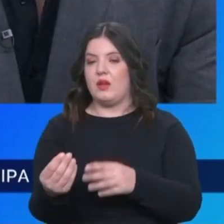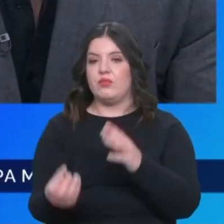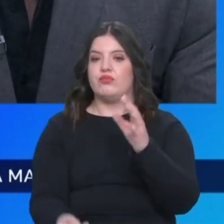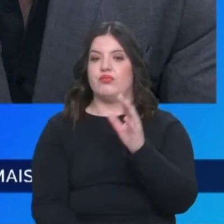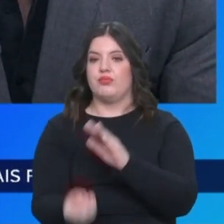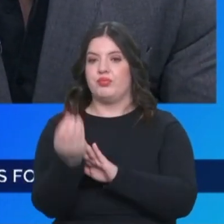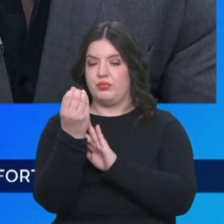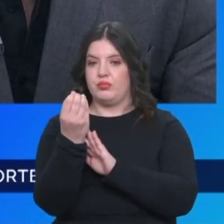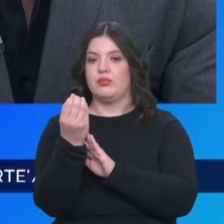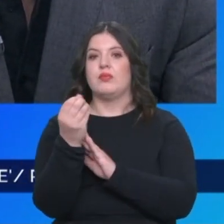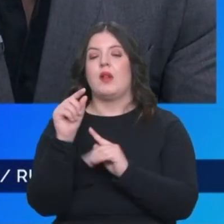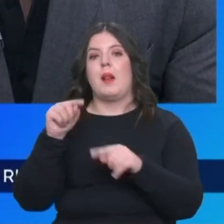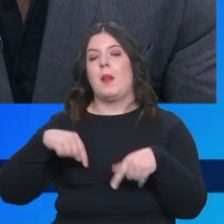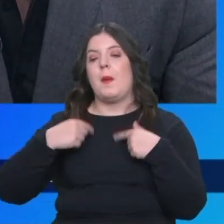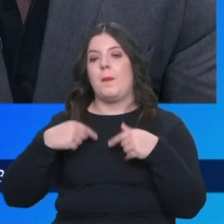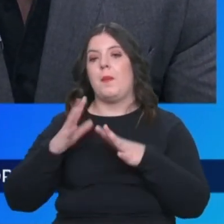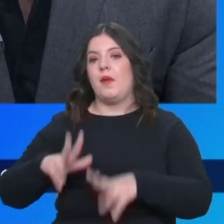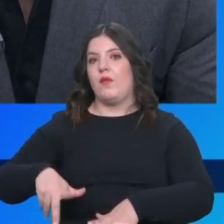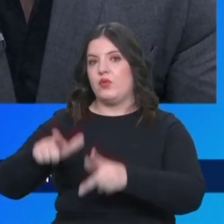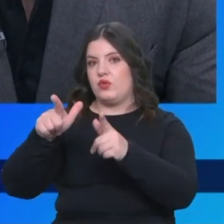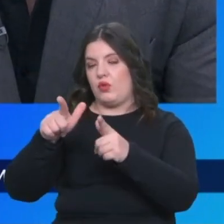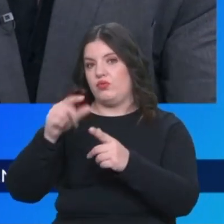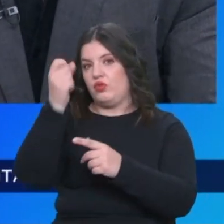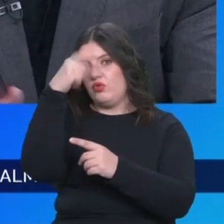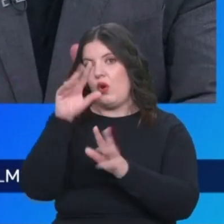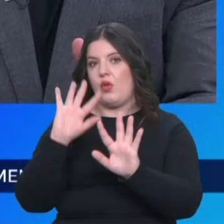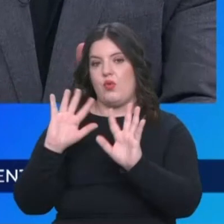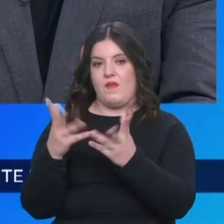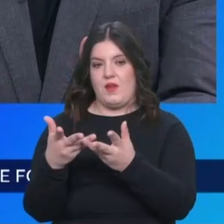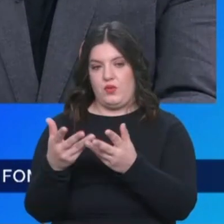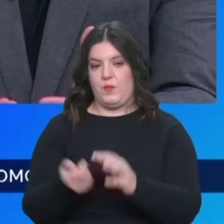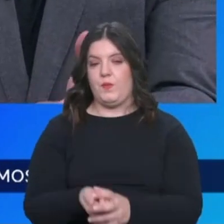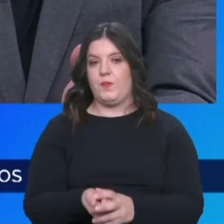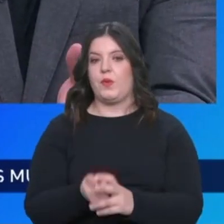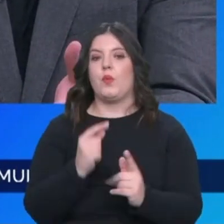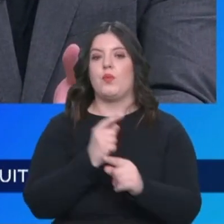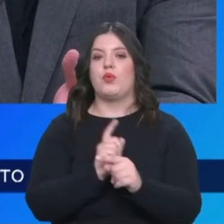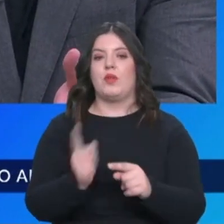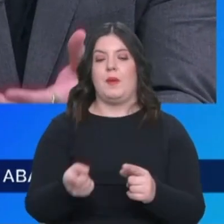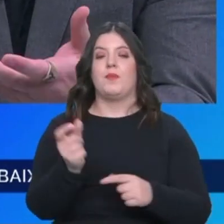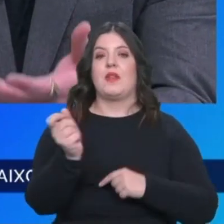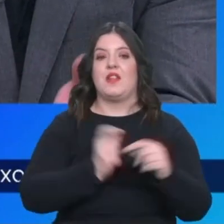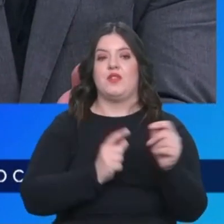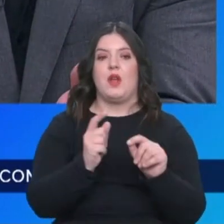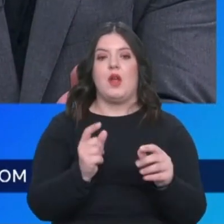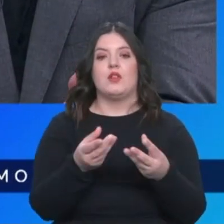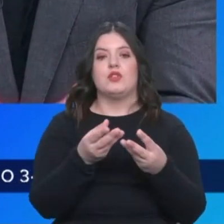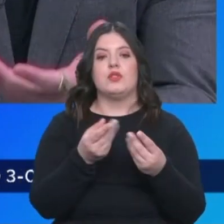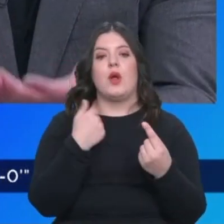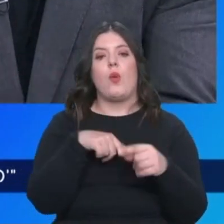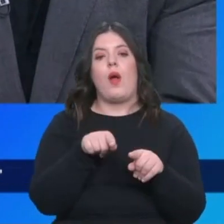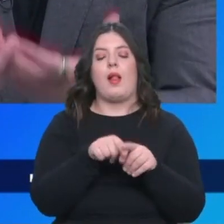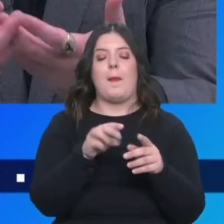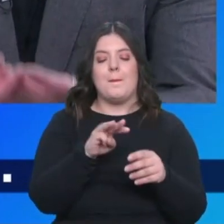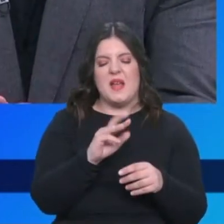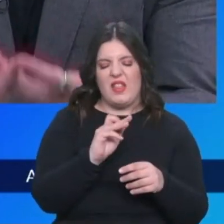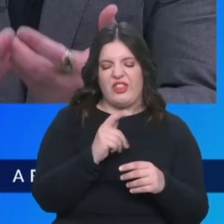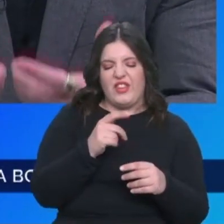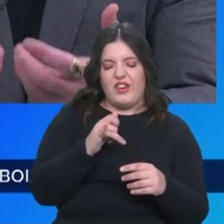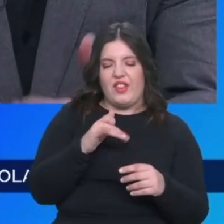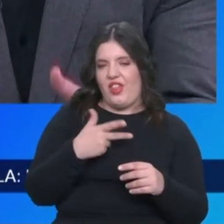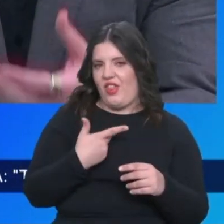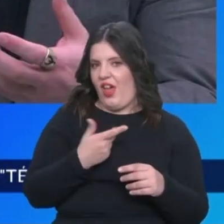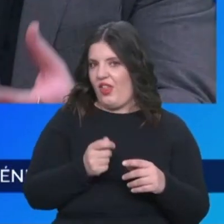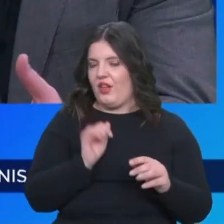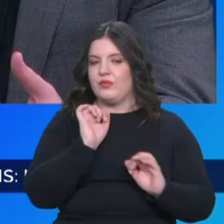na própria evolução na história do universo. E porquê? Porque as estrelas nascem em maternidades, que ao longo do tempo, ao